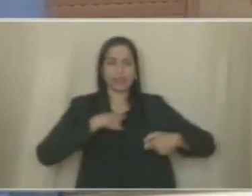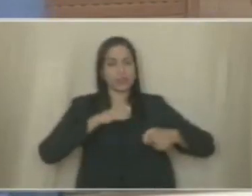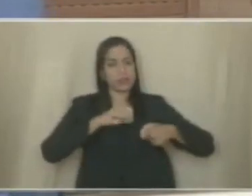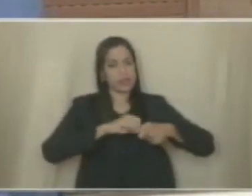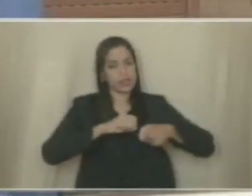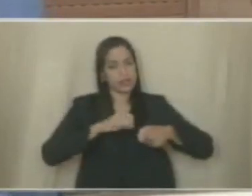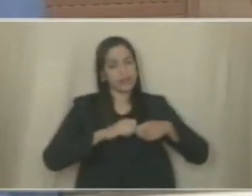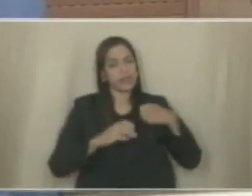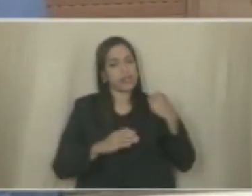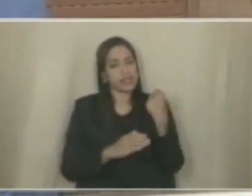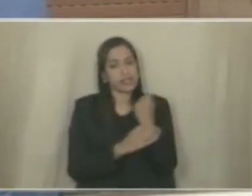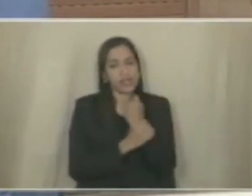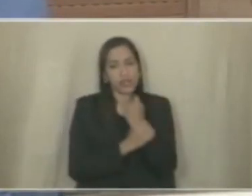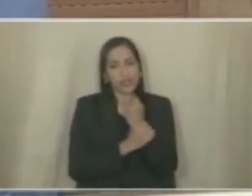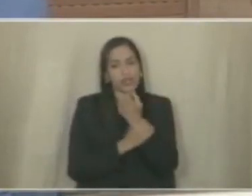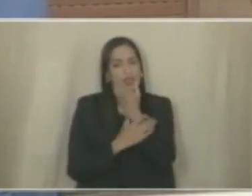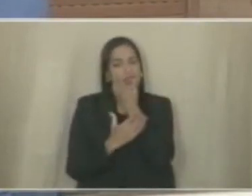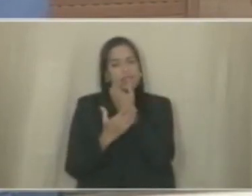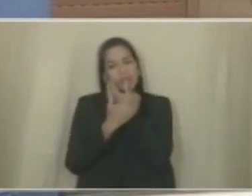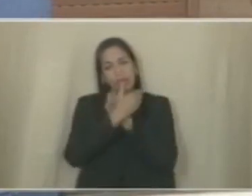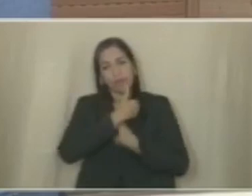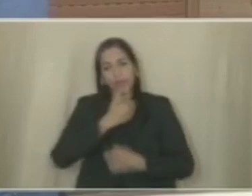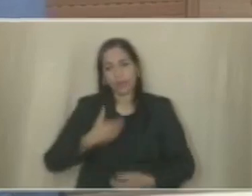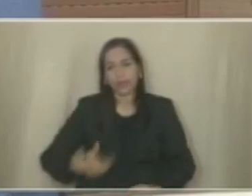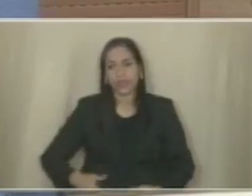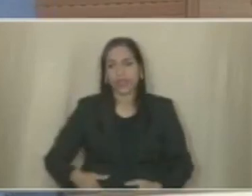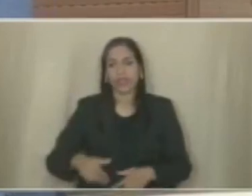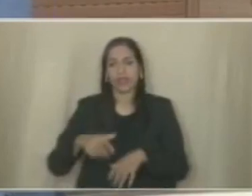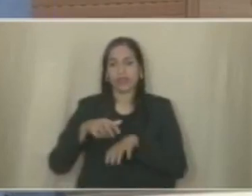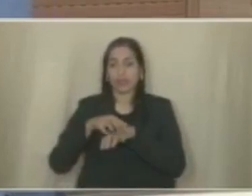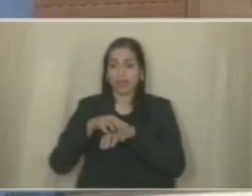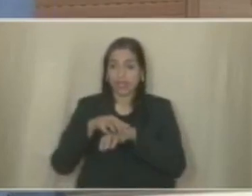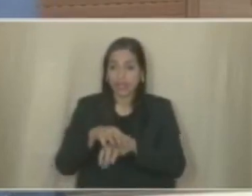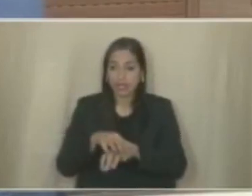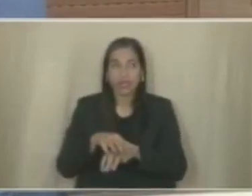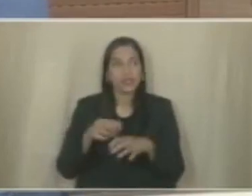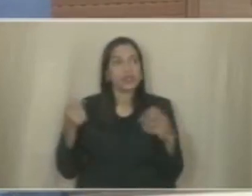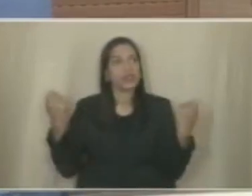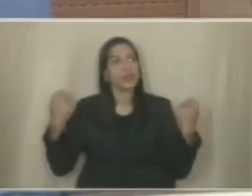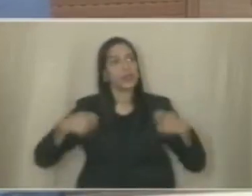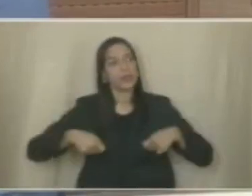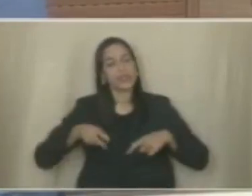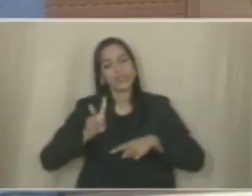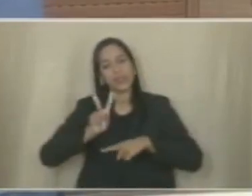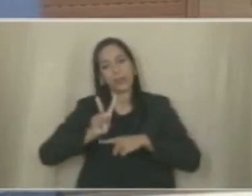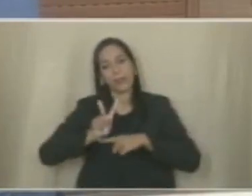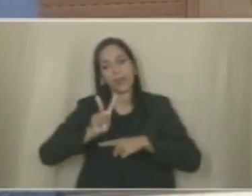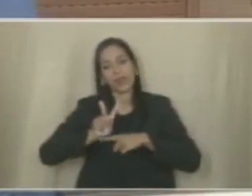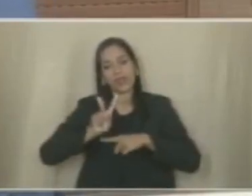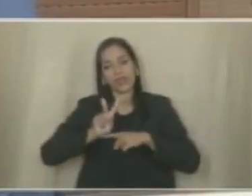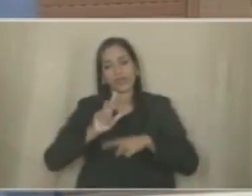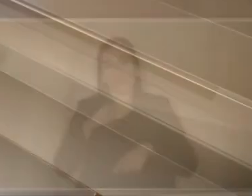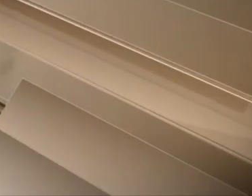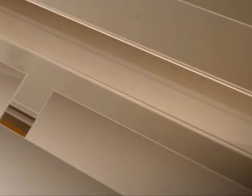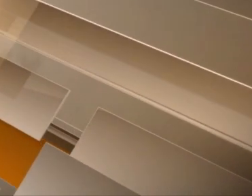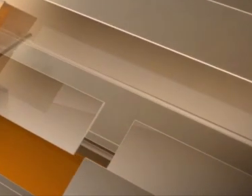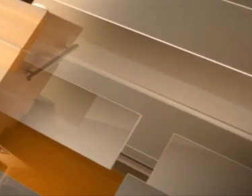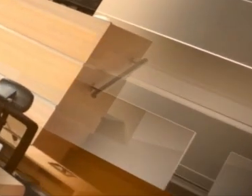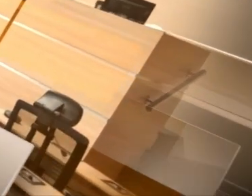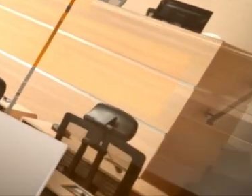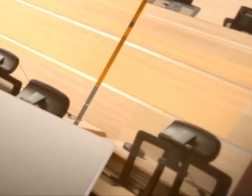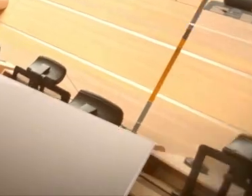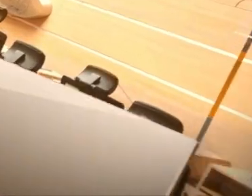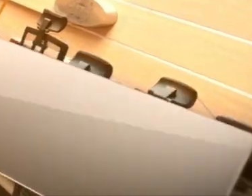relação à segurança pública em relação à segurança no trânsito mas acima de tudo de Como proteger os nossos cidadãos